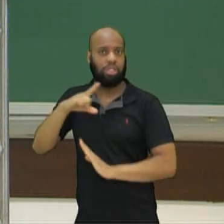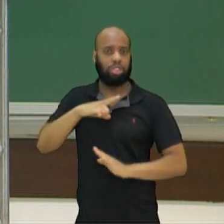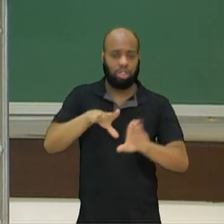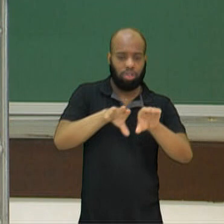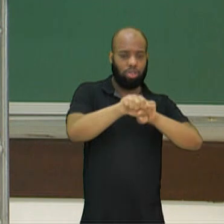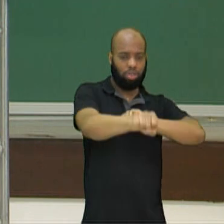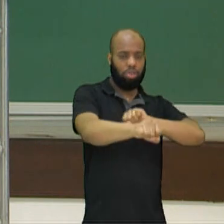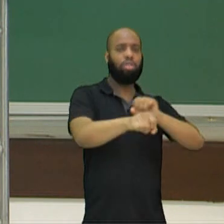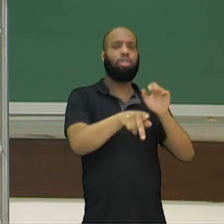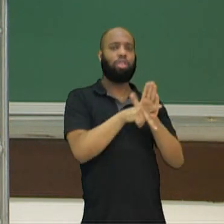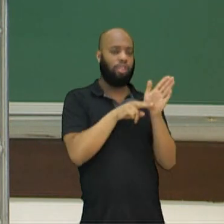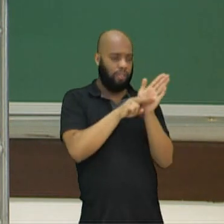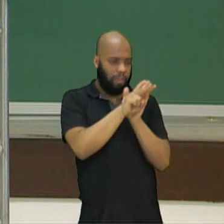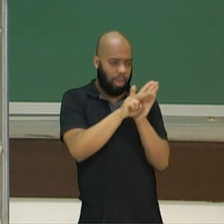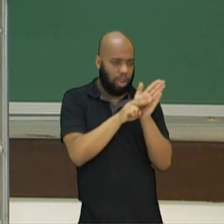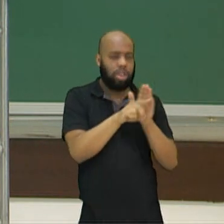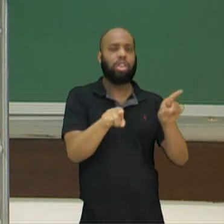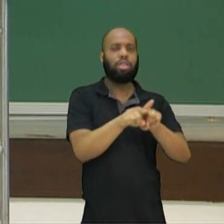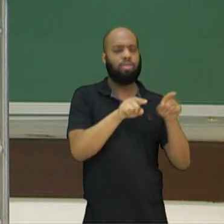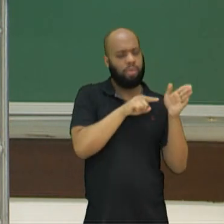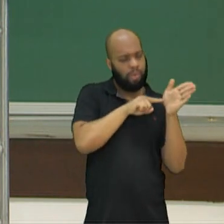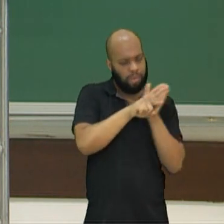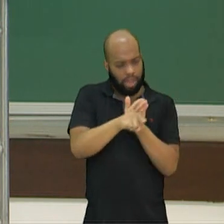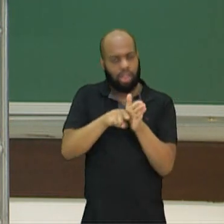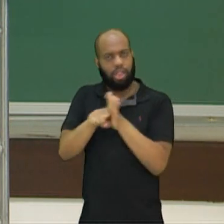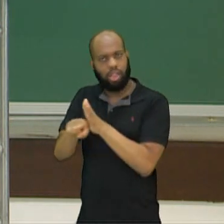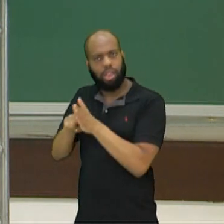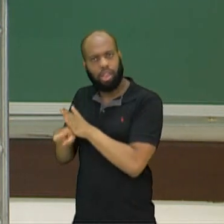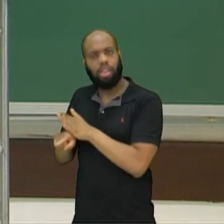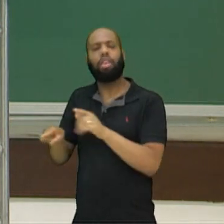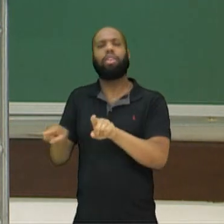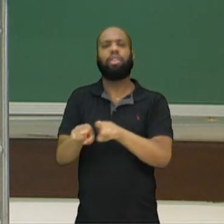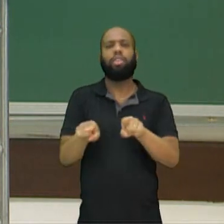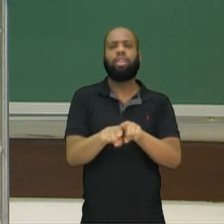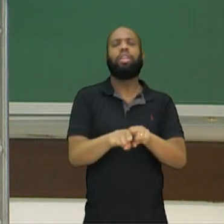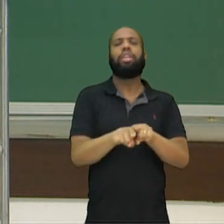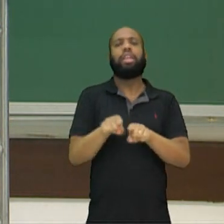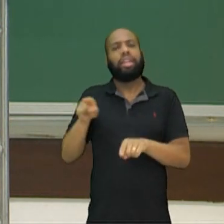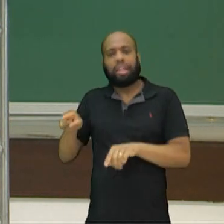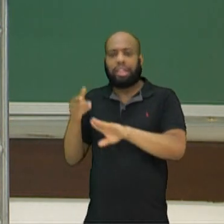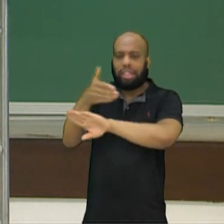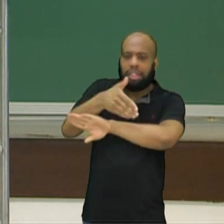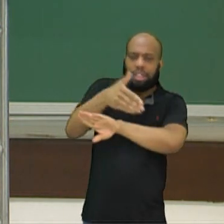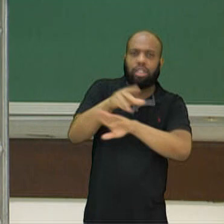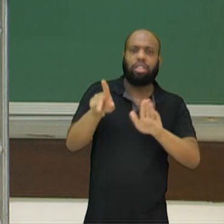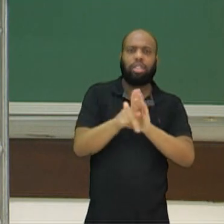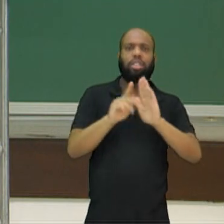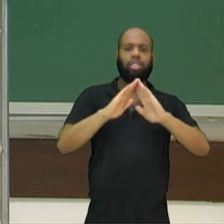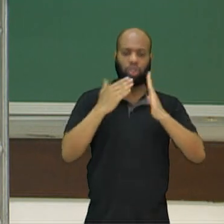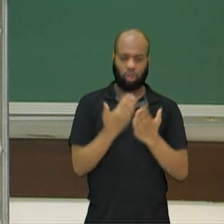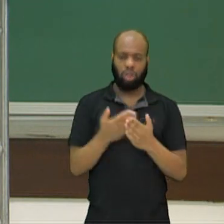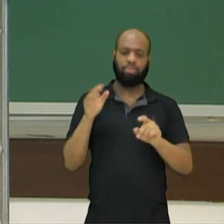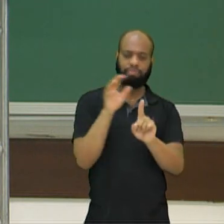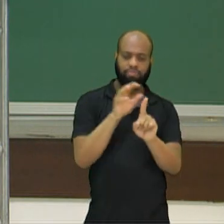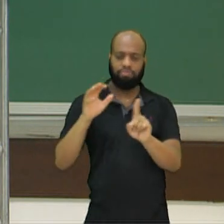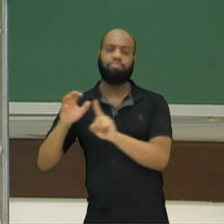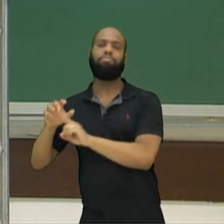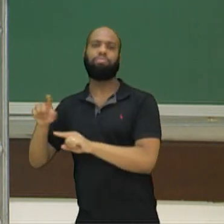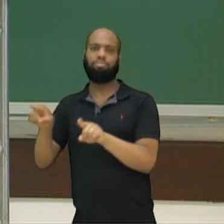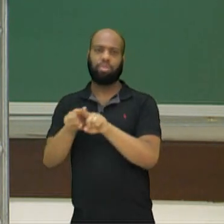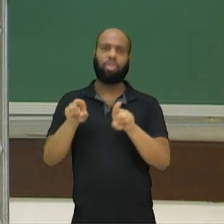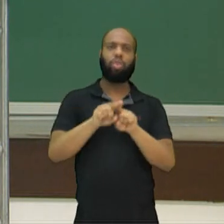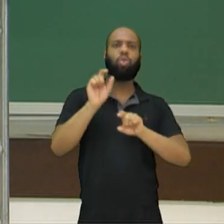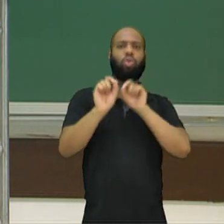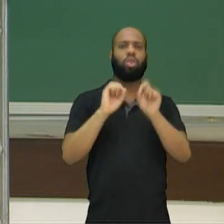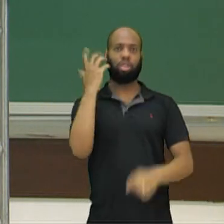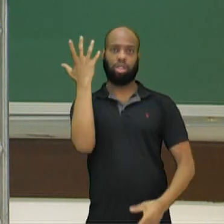formação biólogo, pesquisador, ele acaba entrando na escola, influencia muito o que